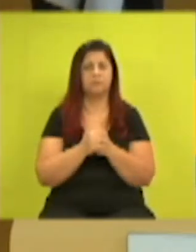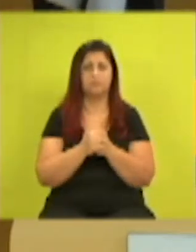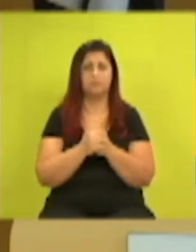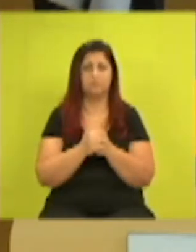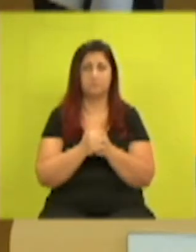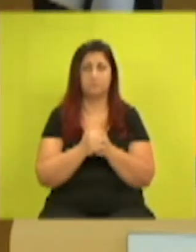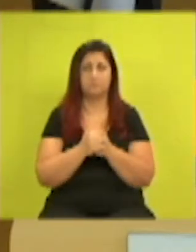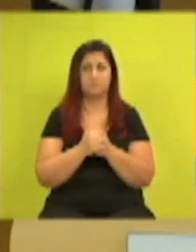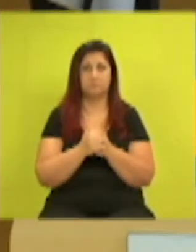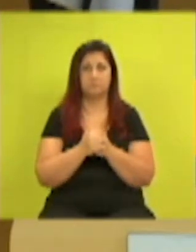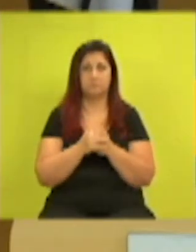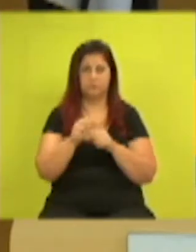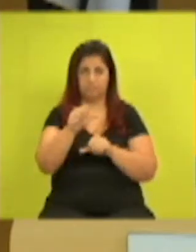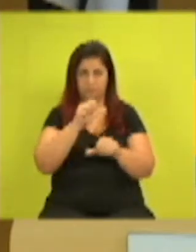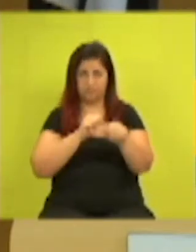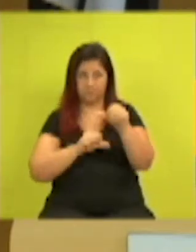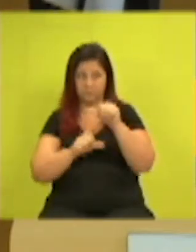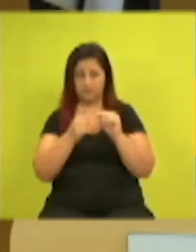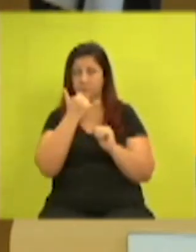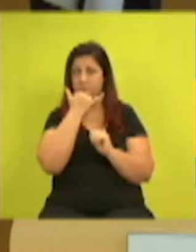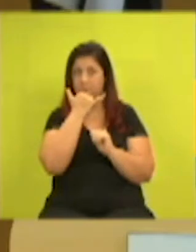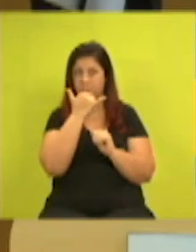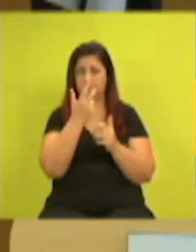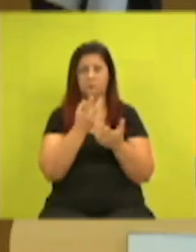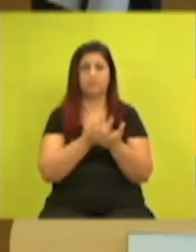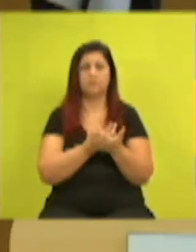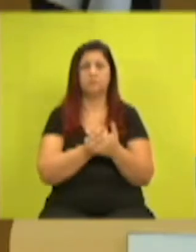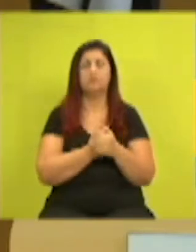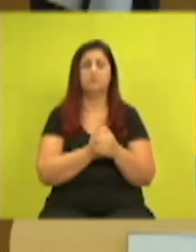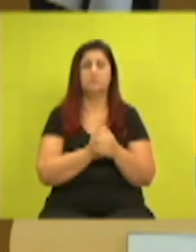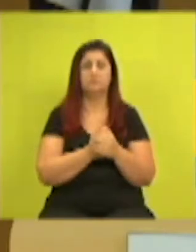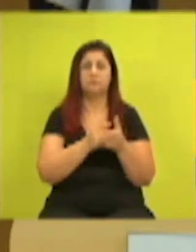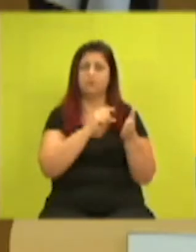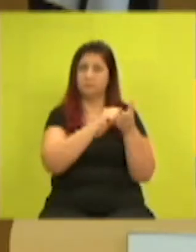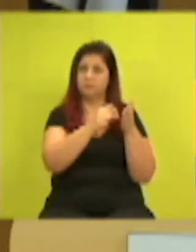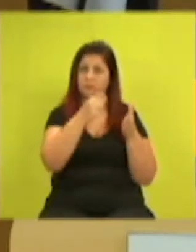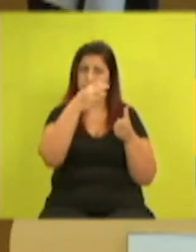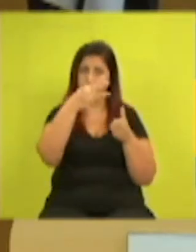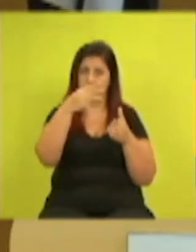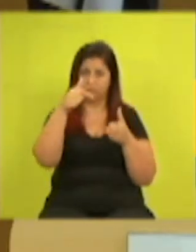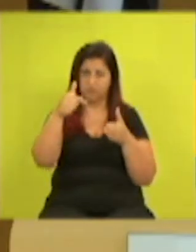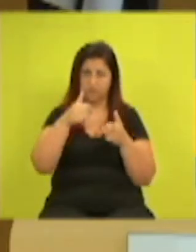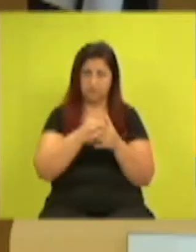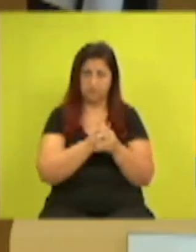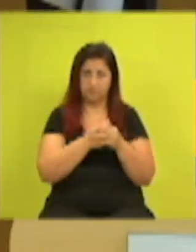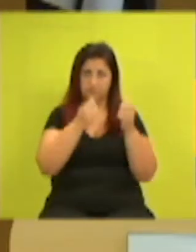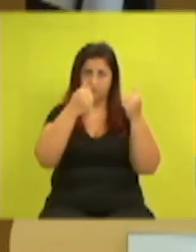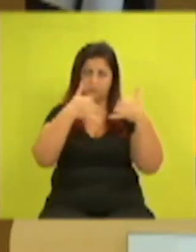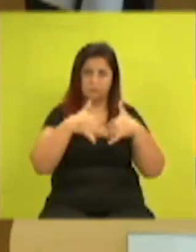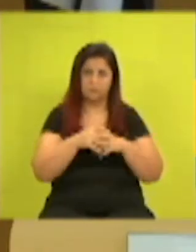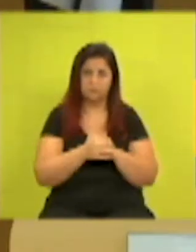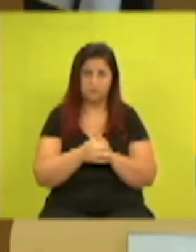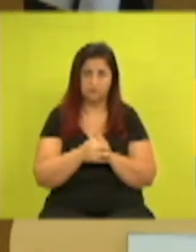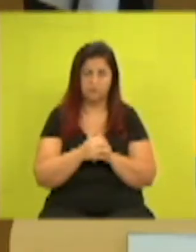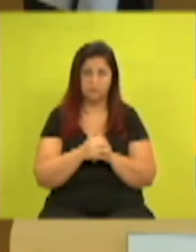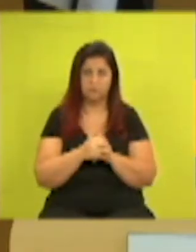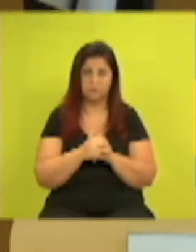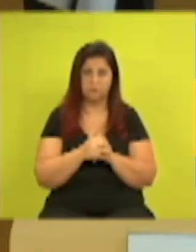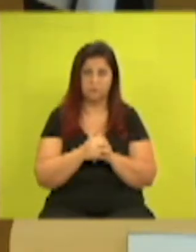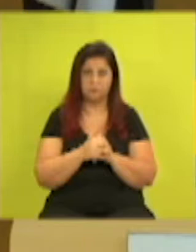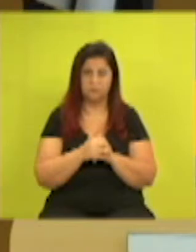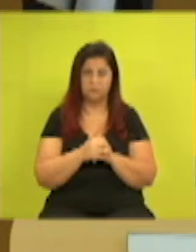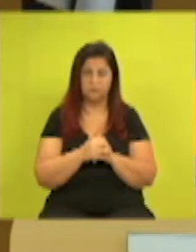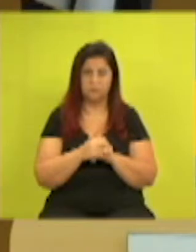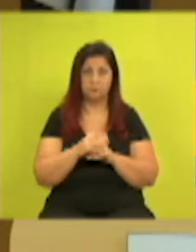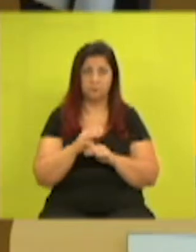artigo, aliás, ao contrário, né, desculpem, no artigo 37, que fala da competência da defesa do